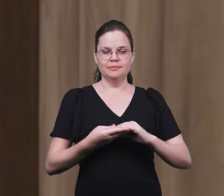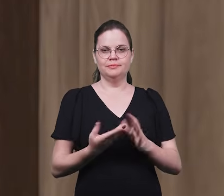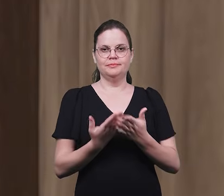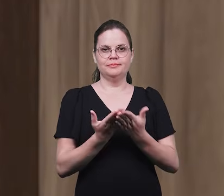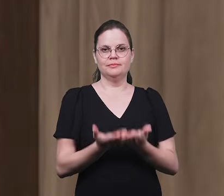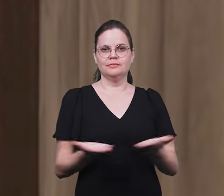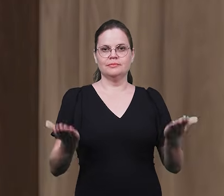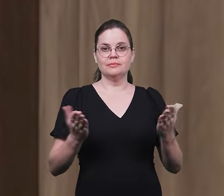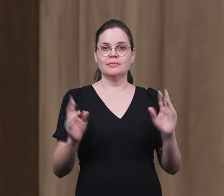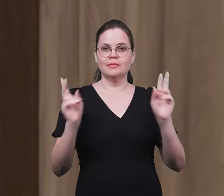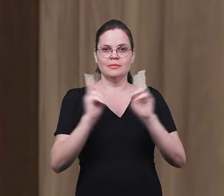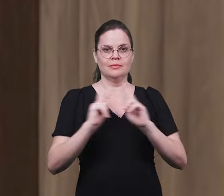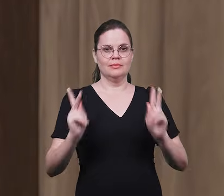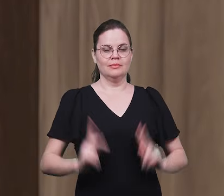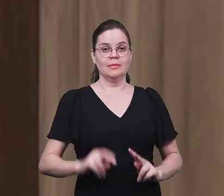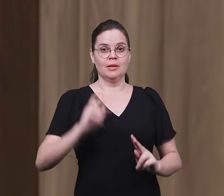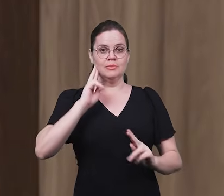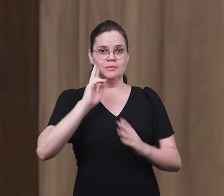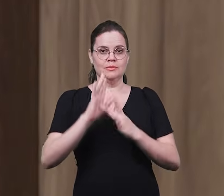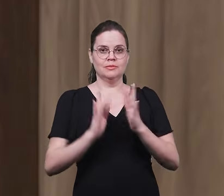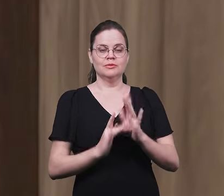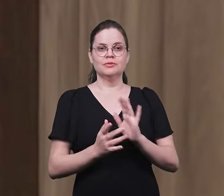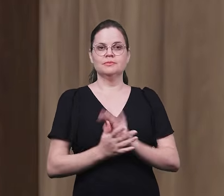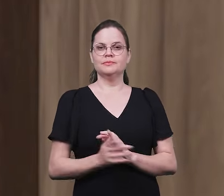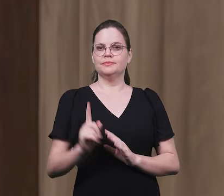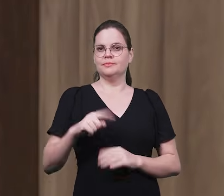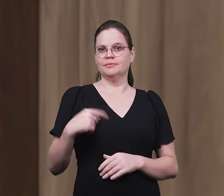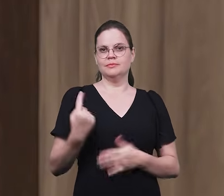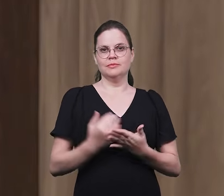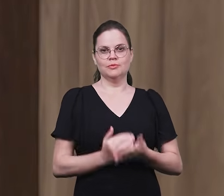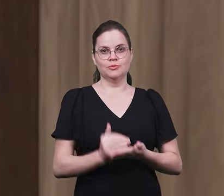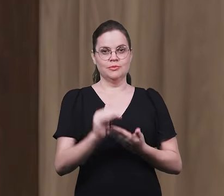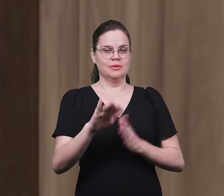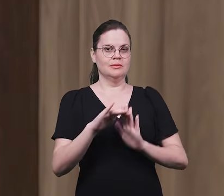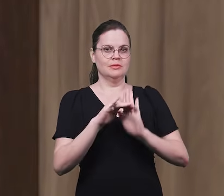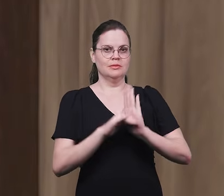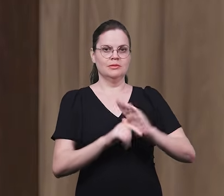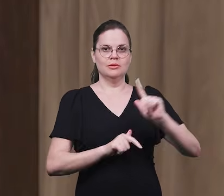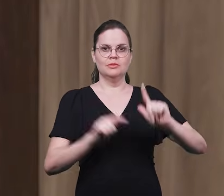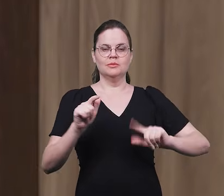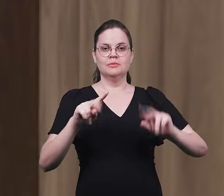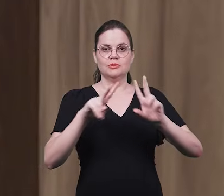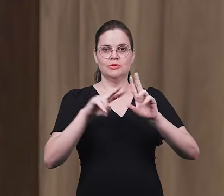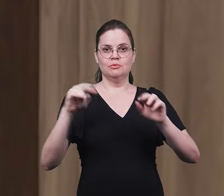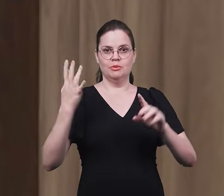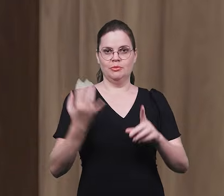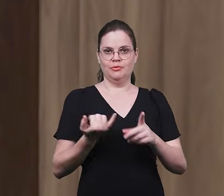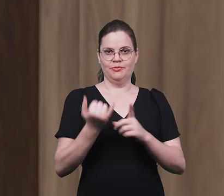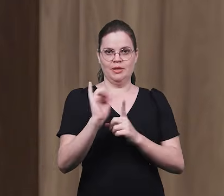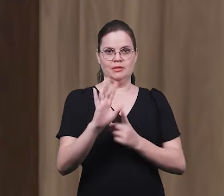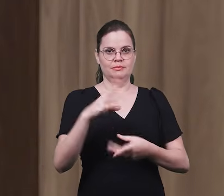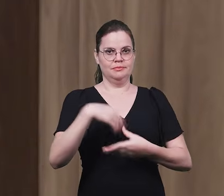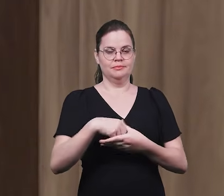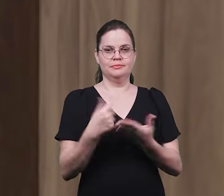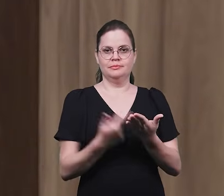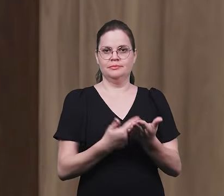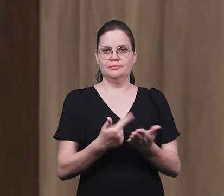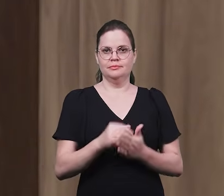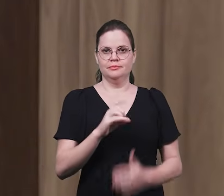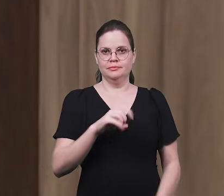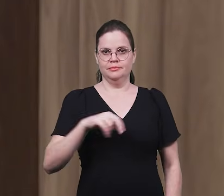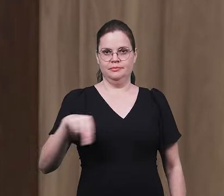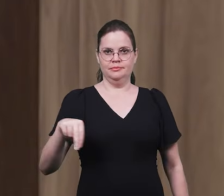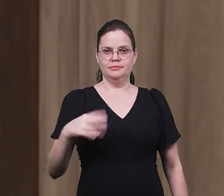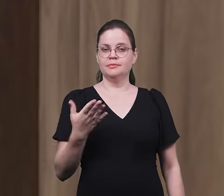Nós saudamos a todos com a paz do Senhor Jesus. Nós estamos no programa As Profecias de Daniel.